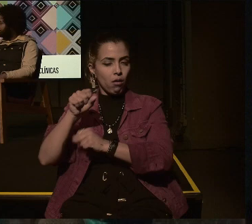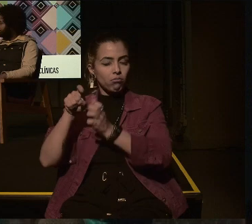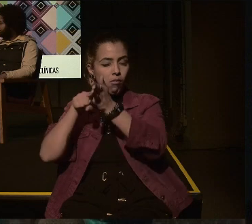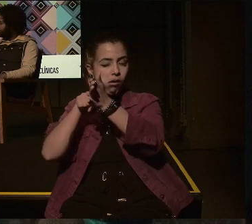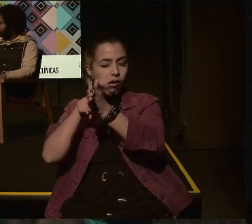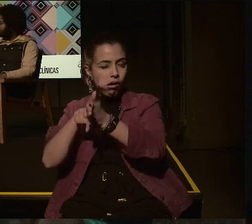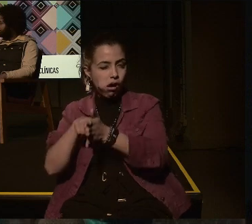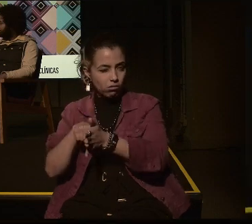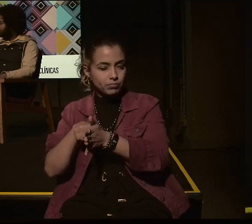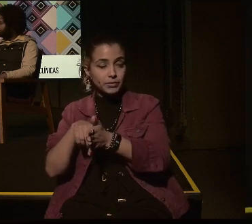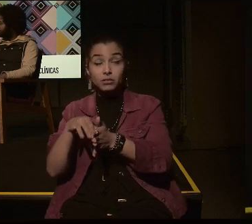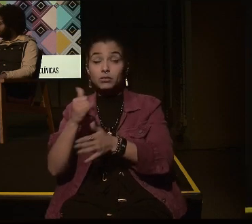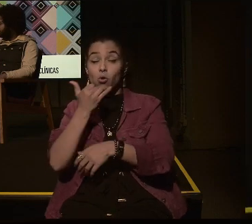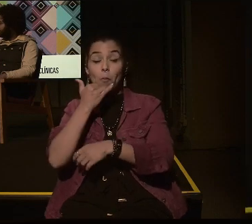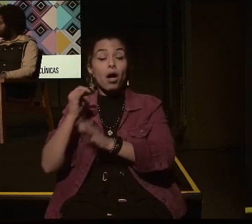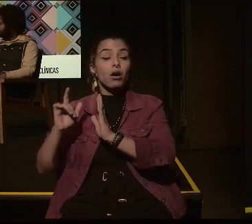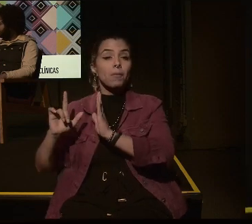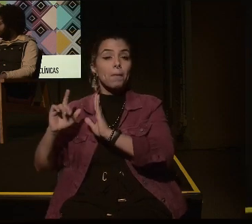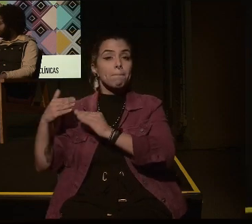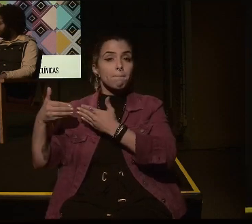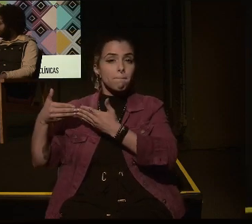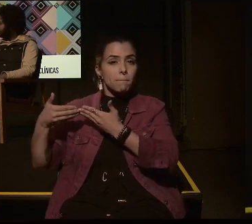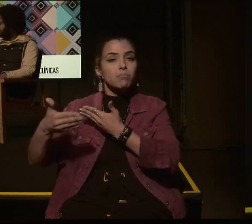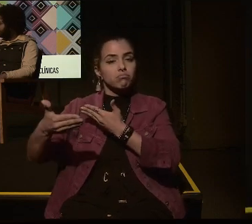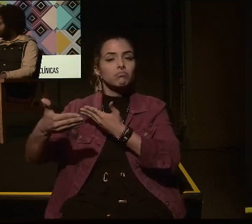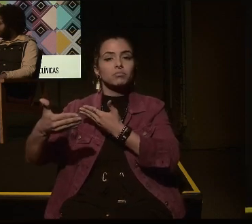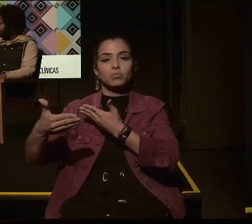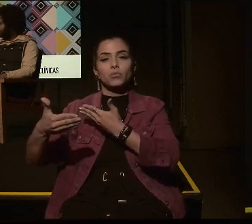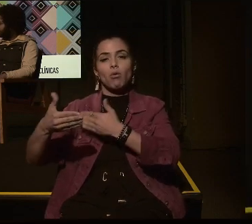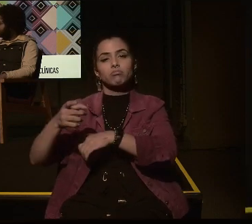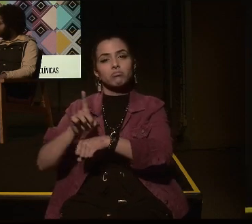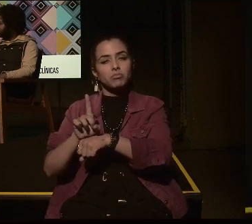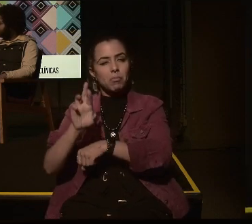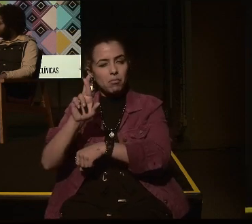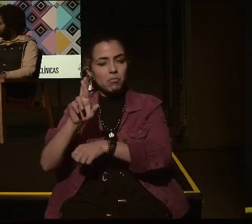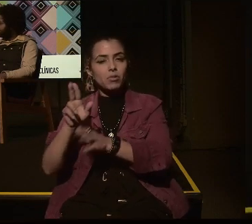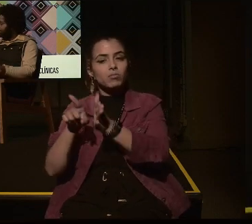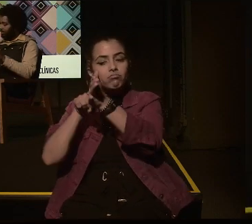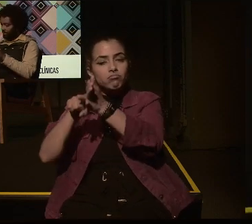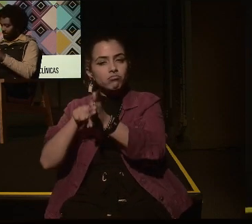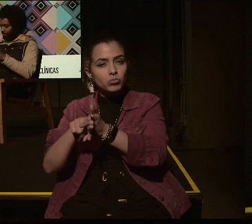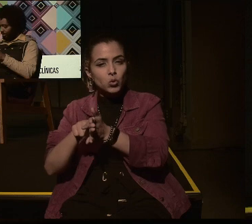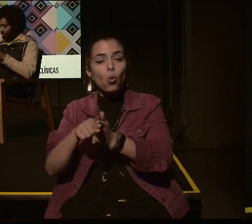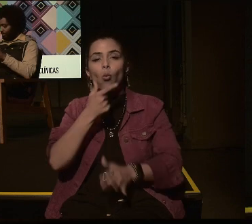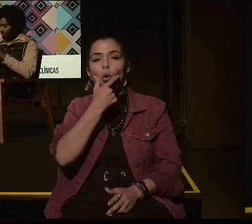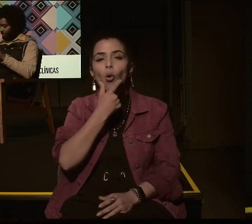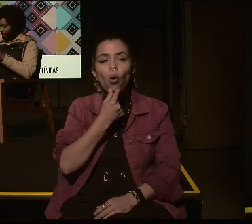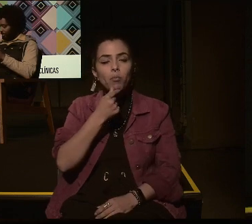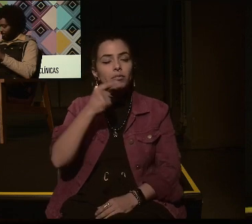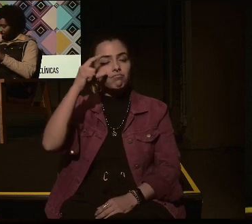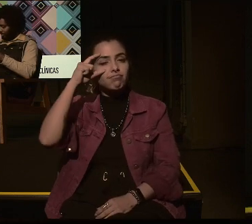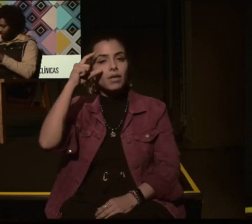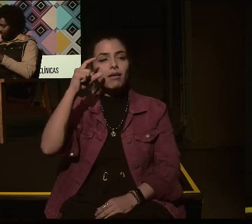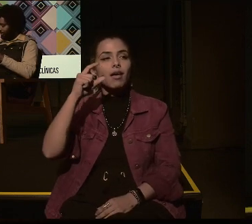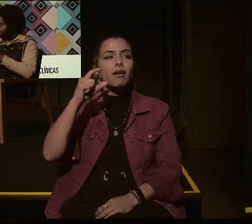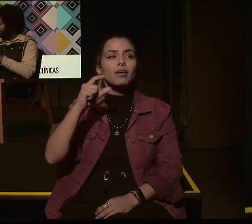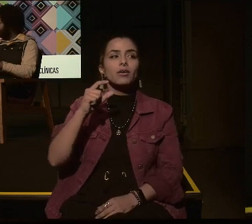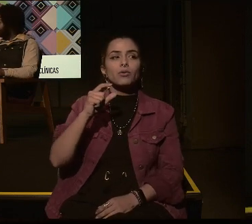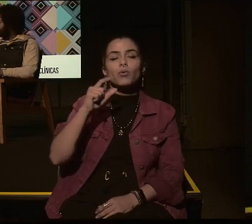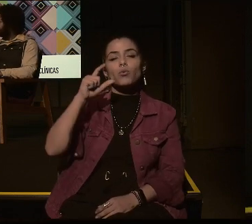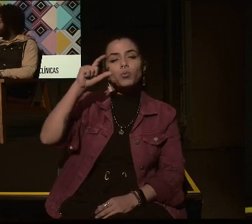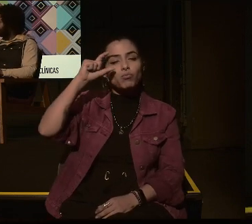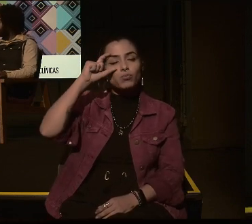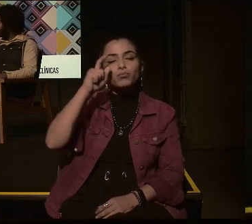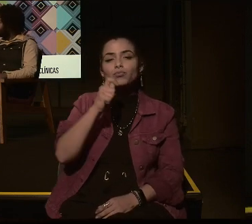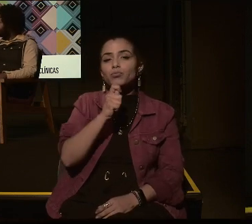que vão dialogando com Milton Santos. Um deles é um professor negro chamado